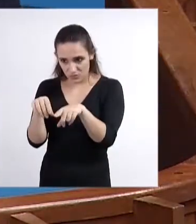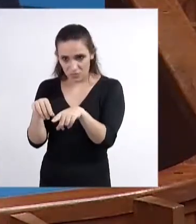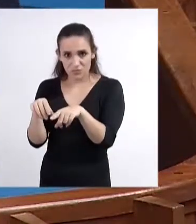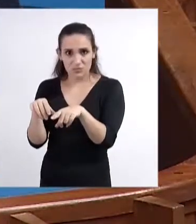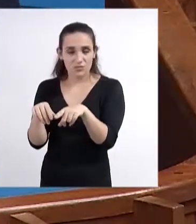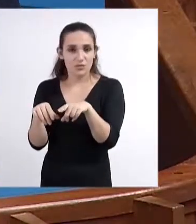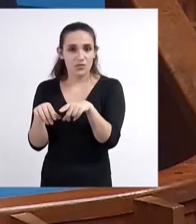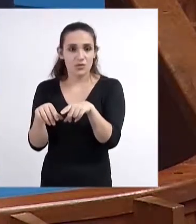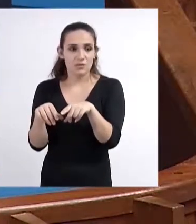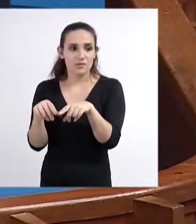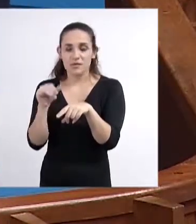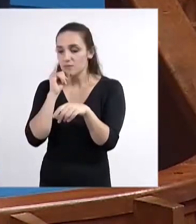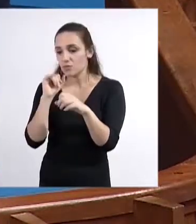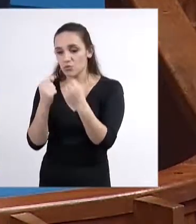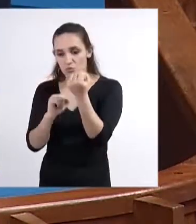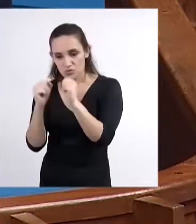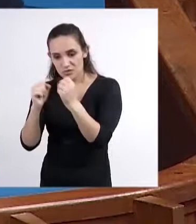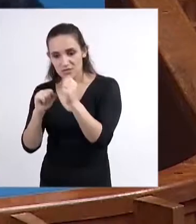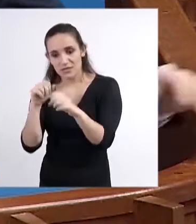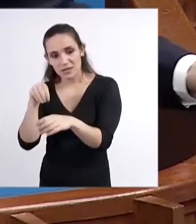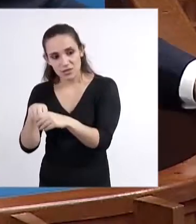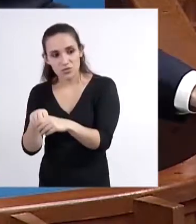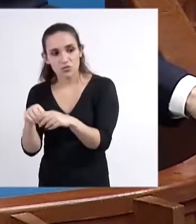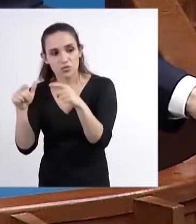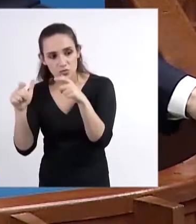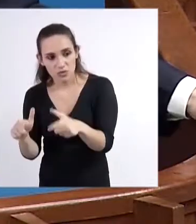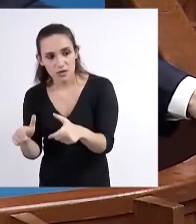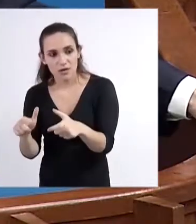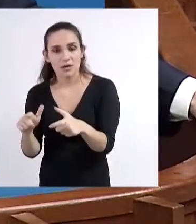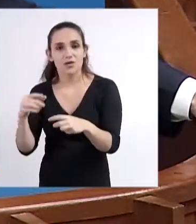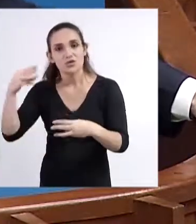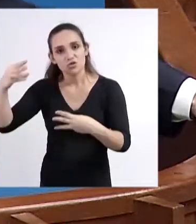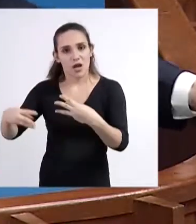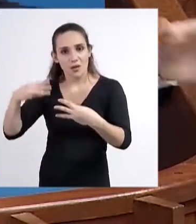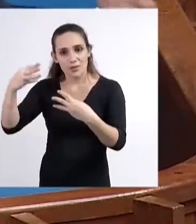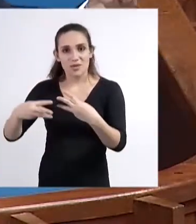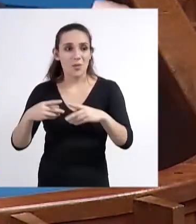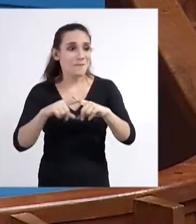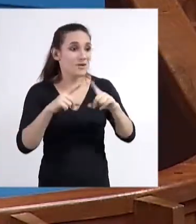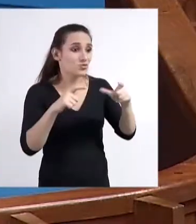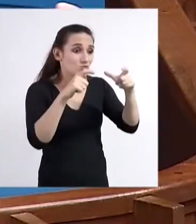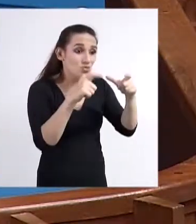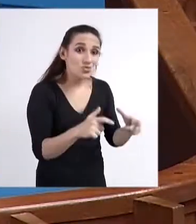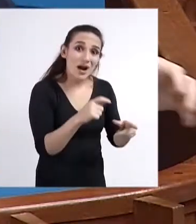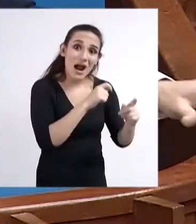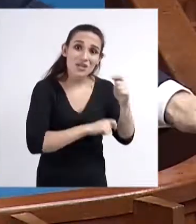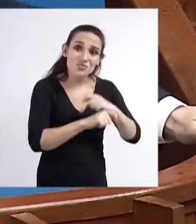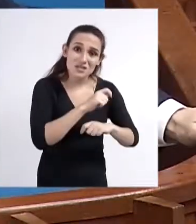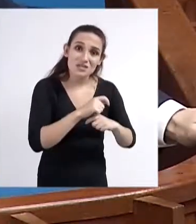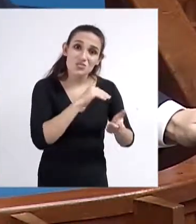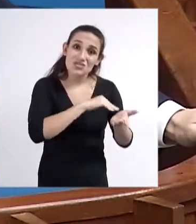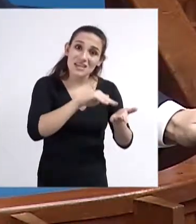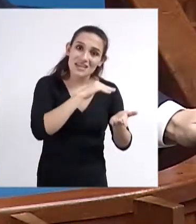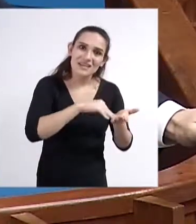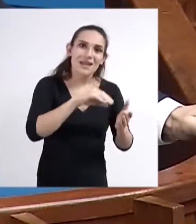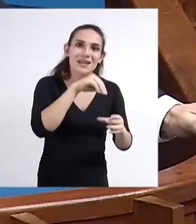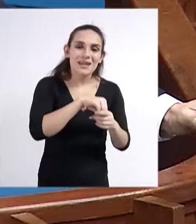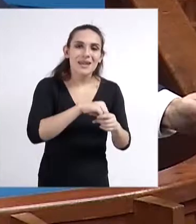e a usina está dentro de Chapadão do Sul. Como fazer essa